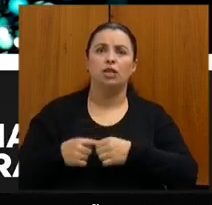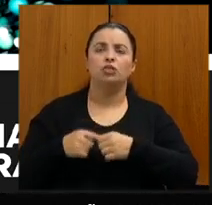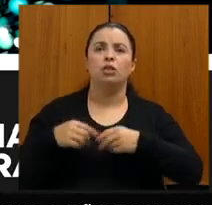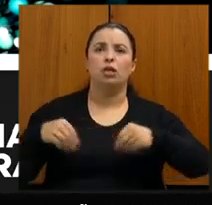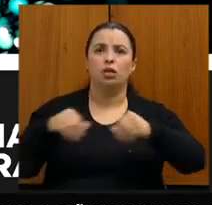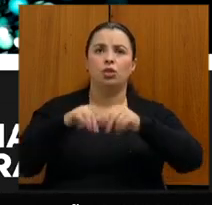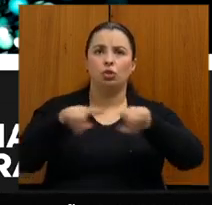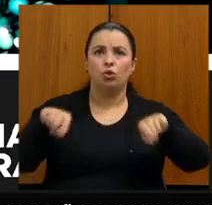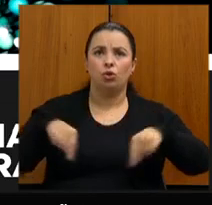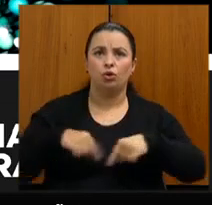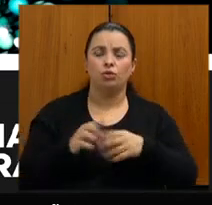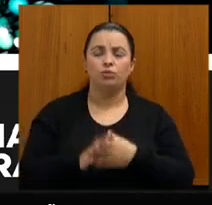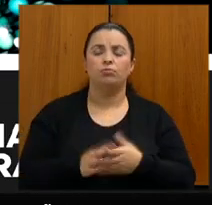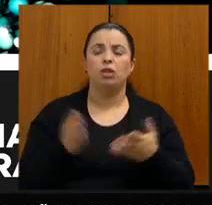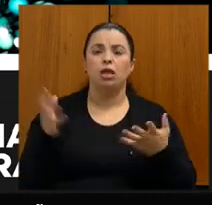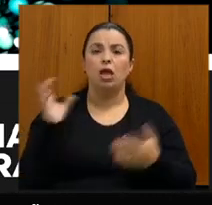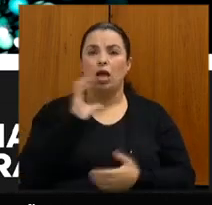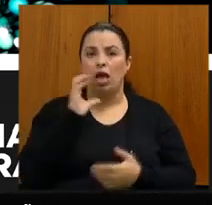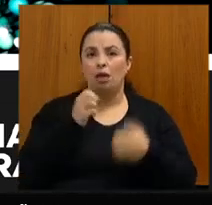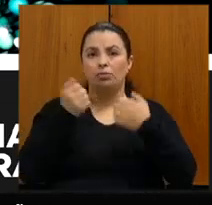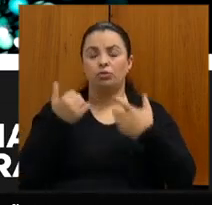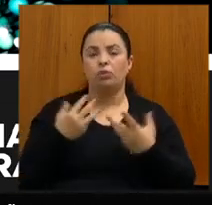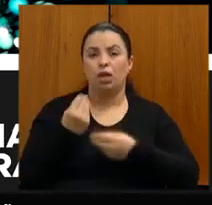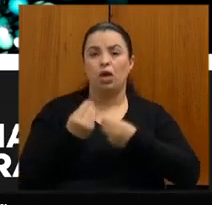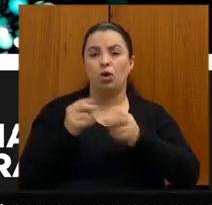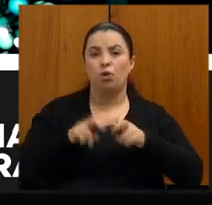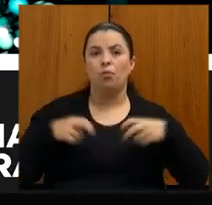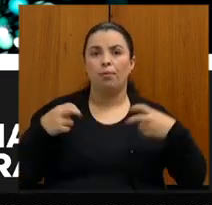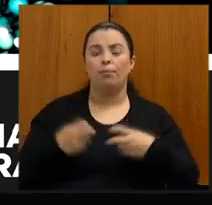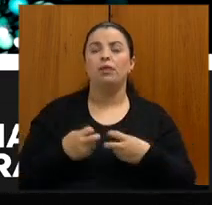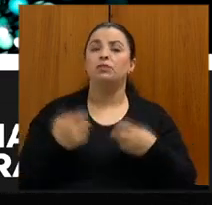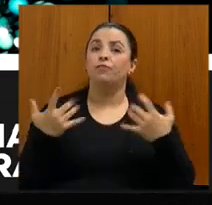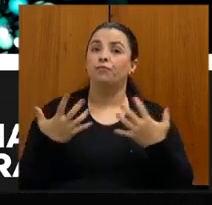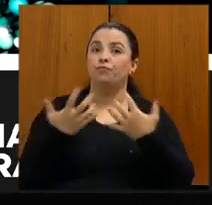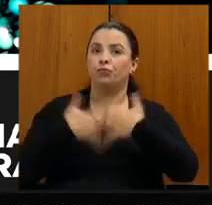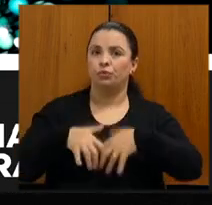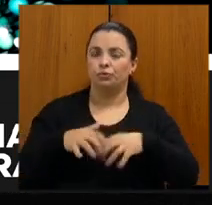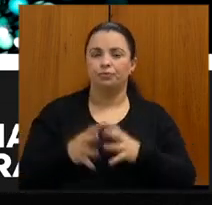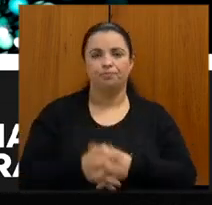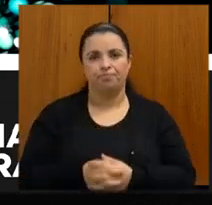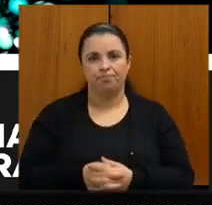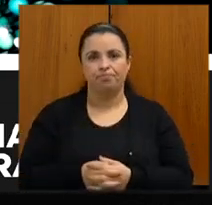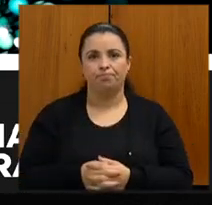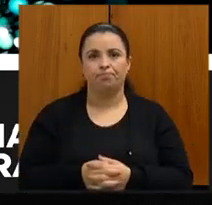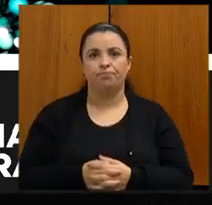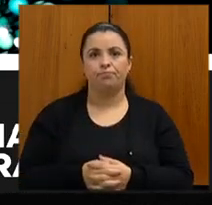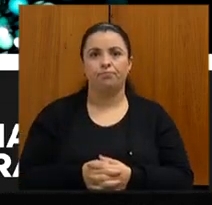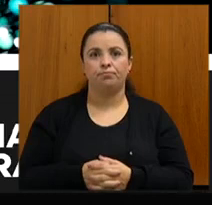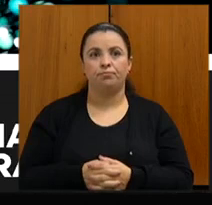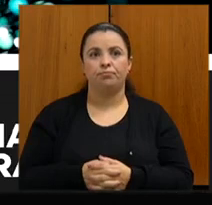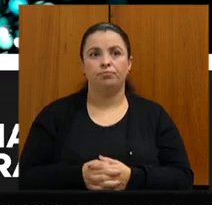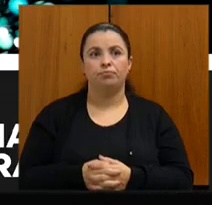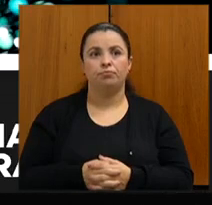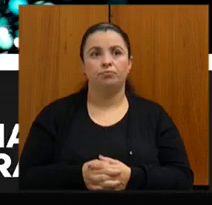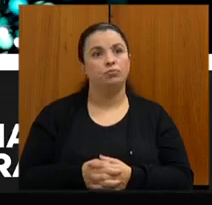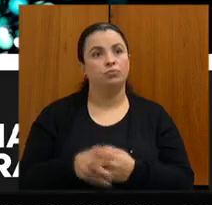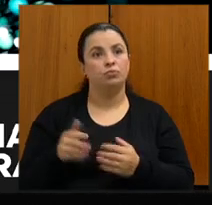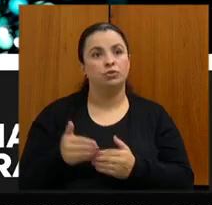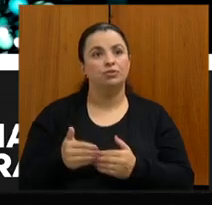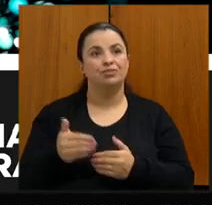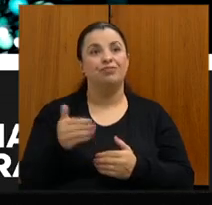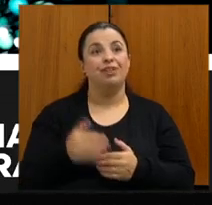breve histórico da mesa e mostrar como é que ela funciona e pode avançar